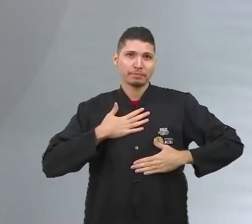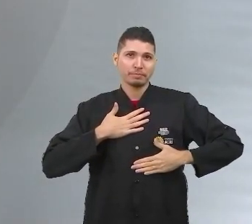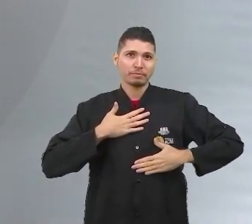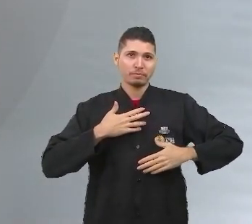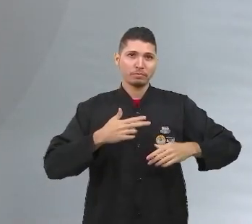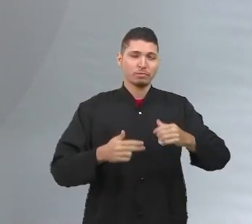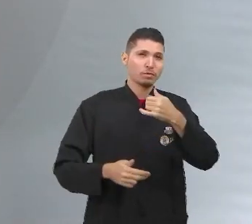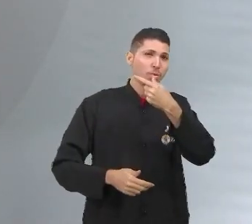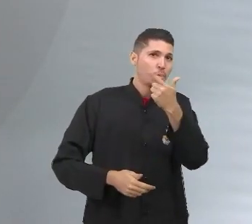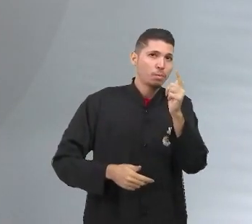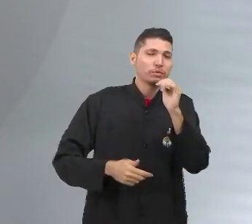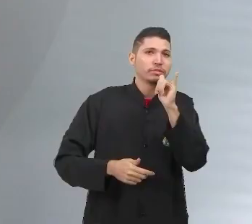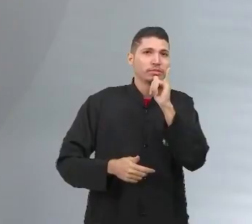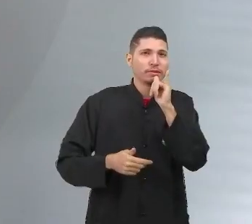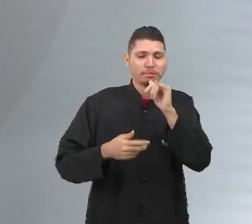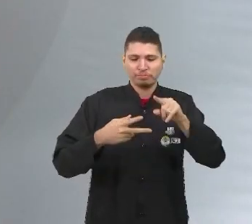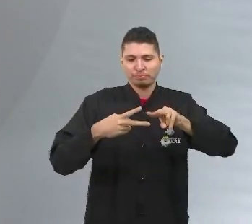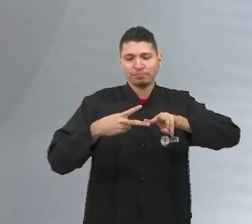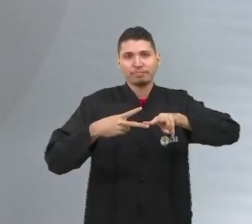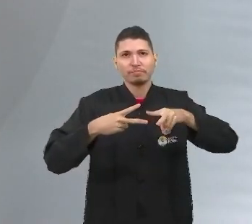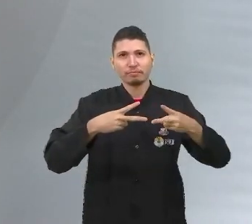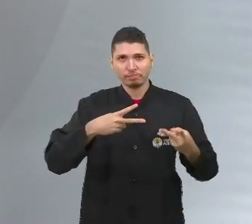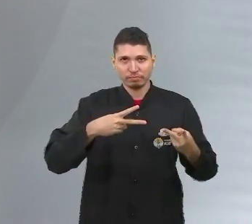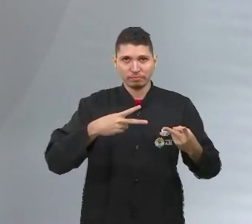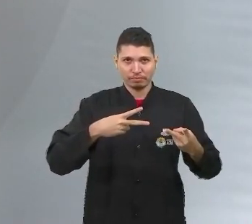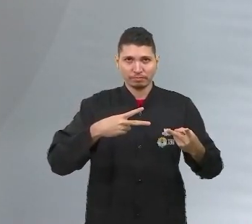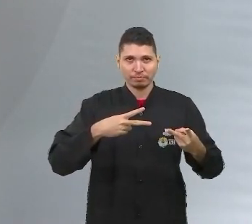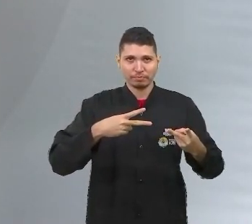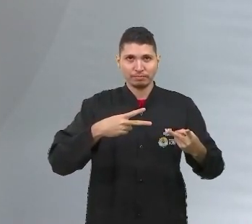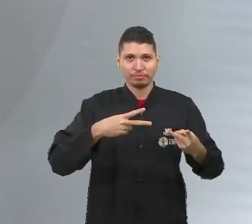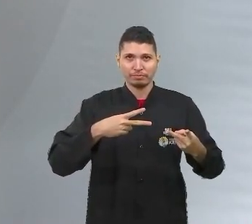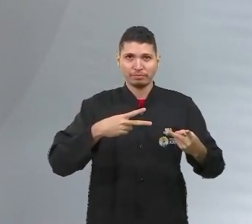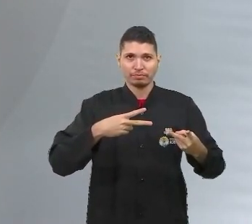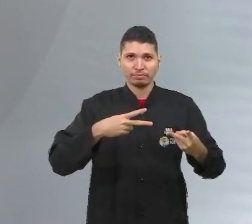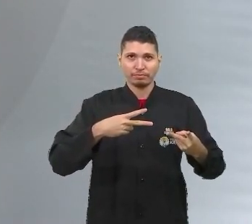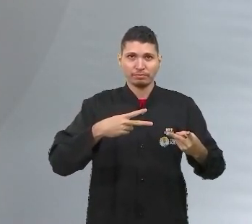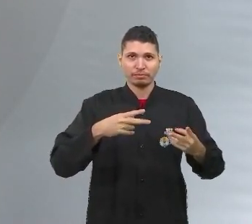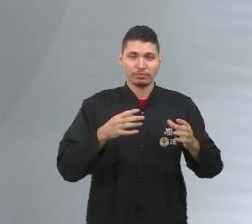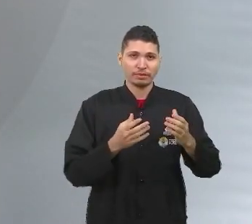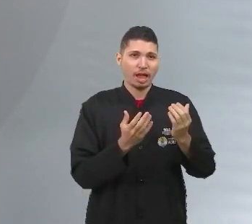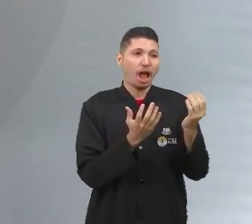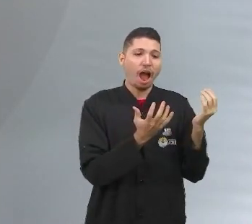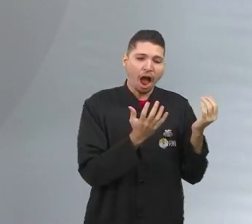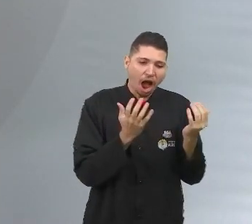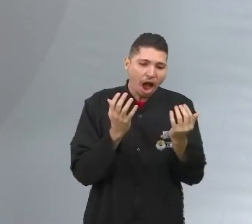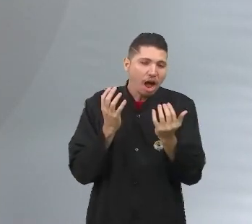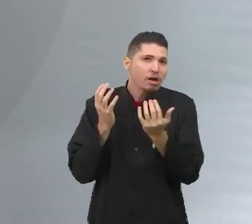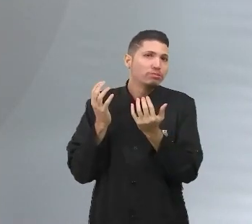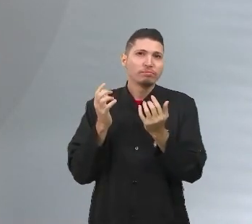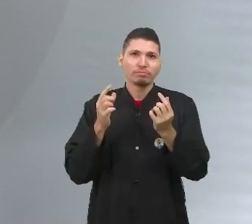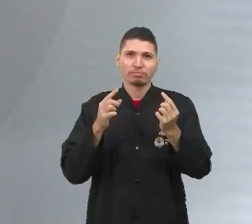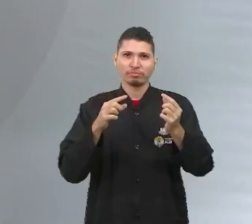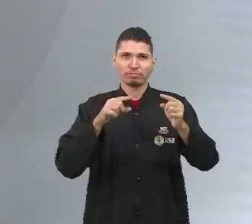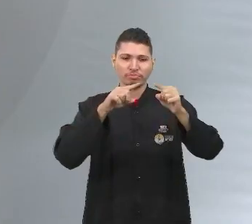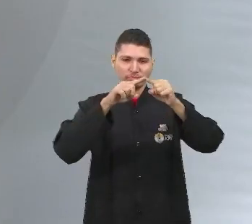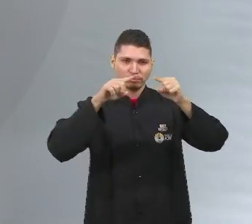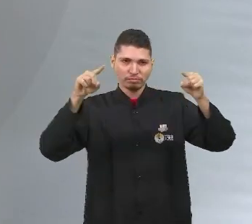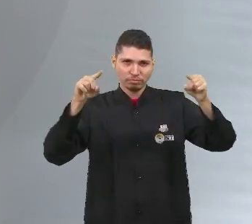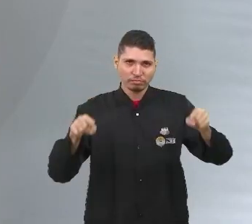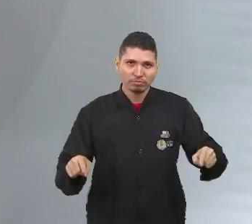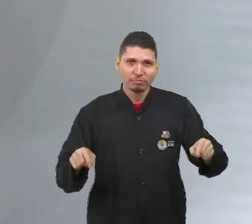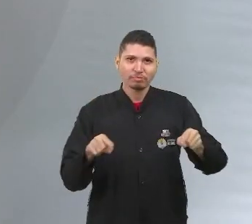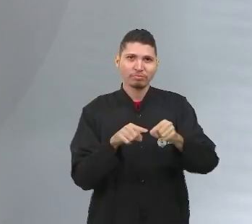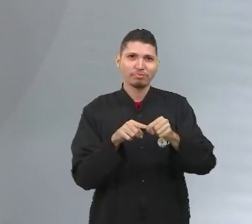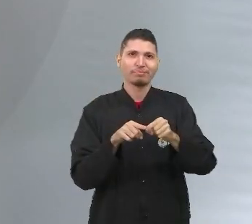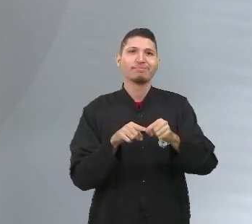transgênico hoje é a produção de melancia quadrada. Isso é uma transgenia